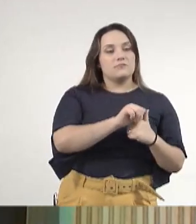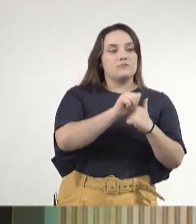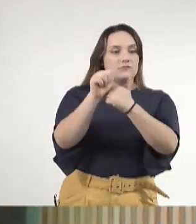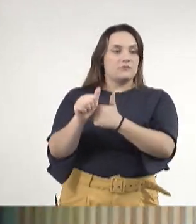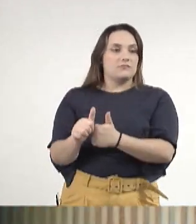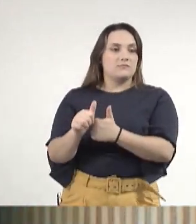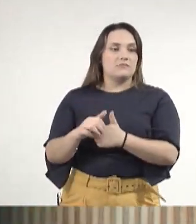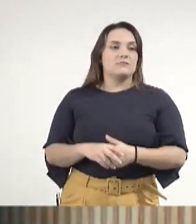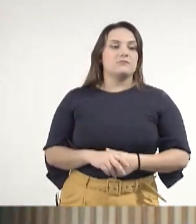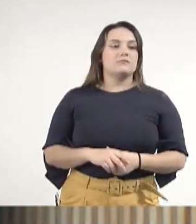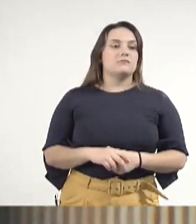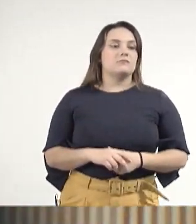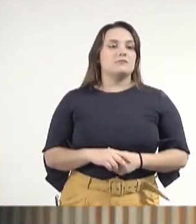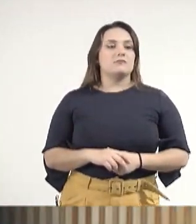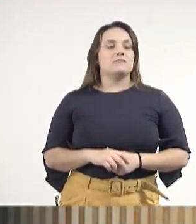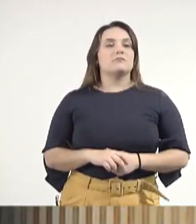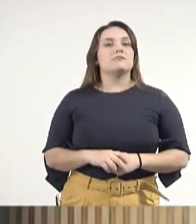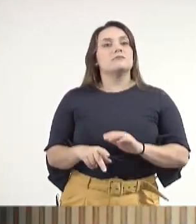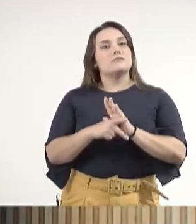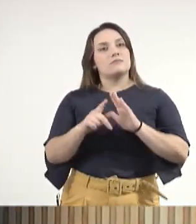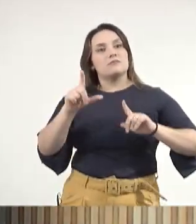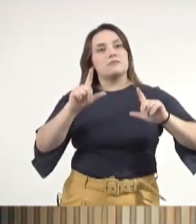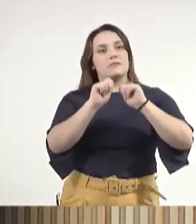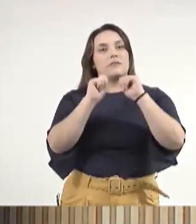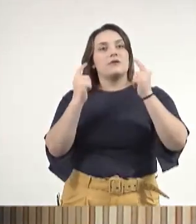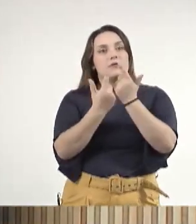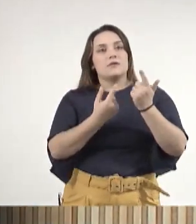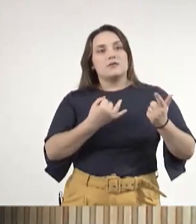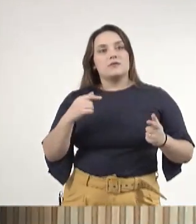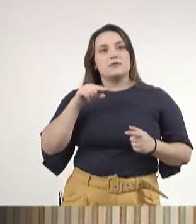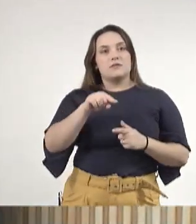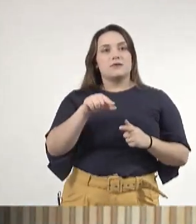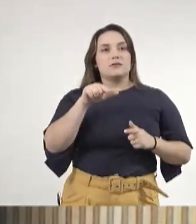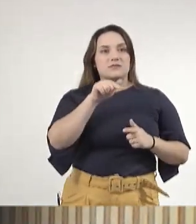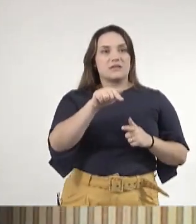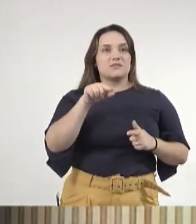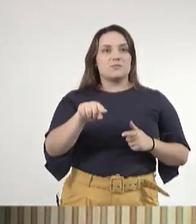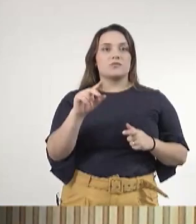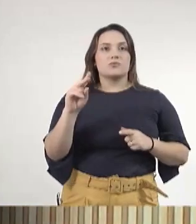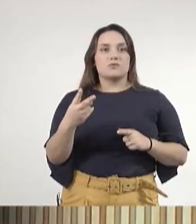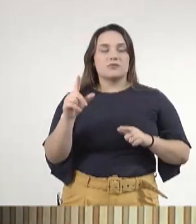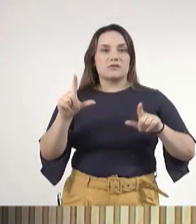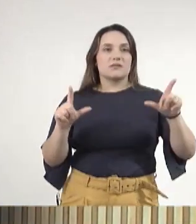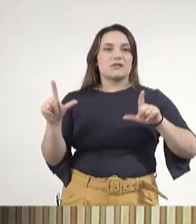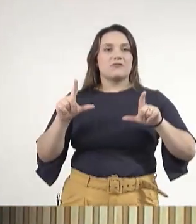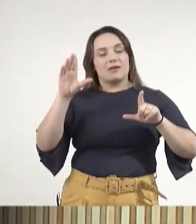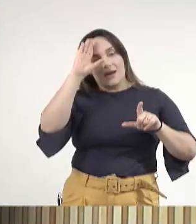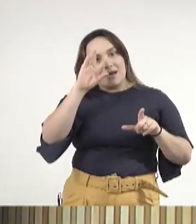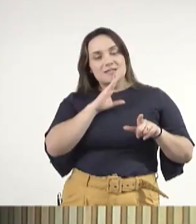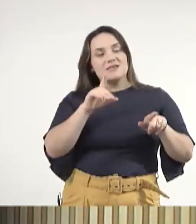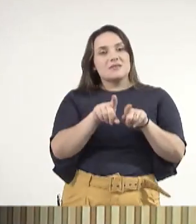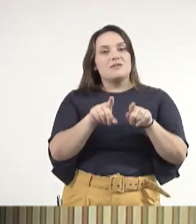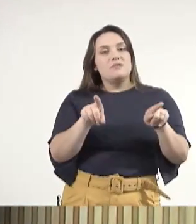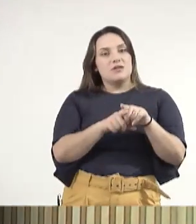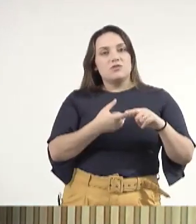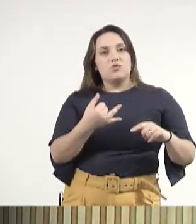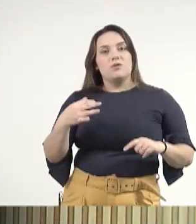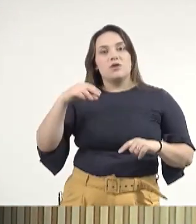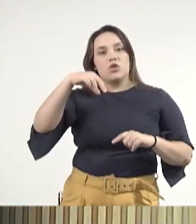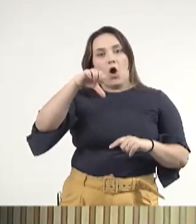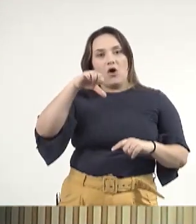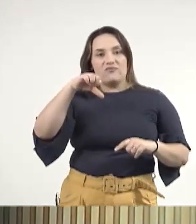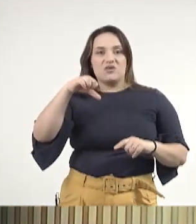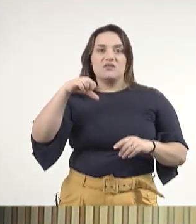companhia e por estar sintonizado na TV Alemes, no canal 7.2 da TV Aberta e também no nosso canal 9 da